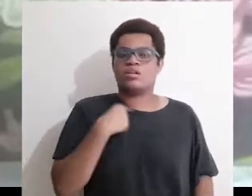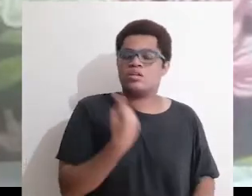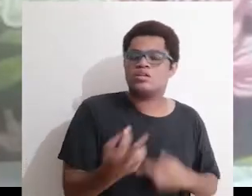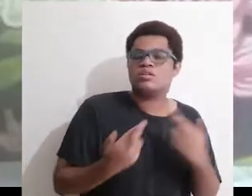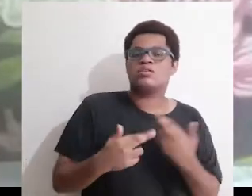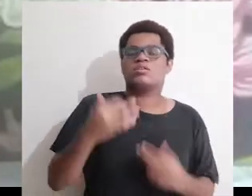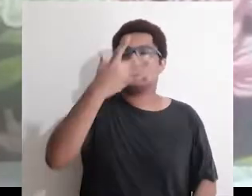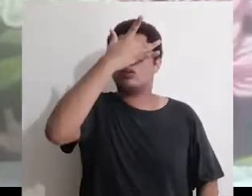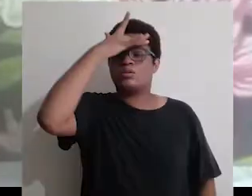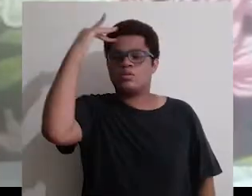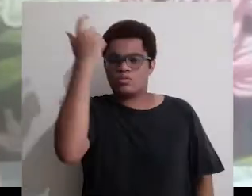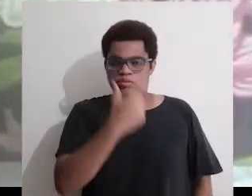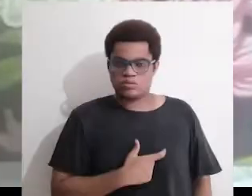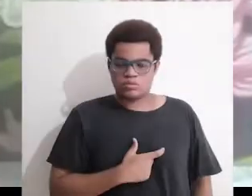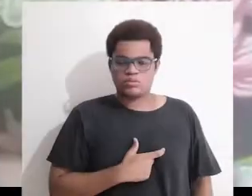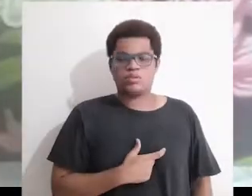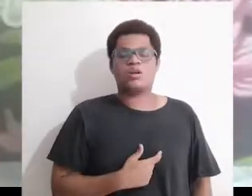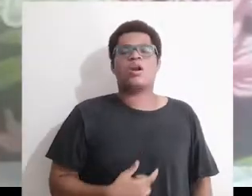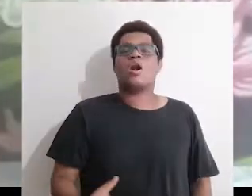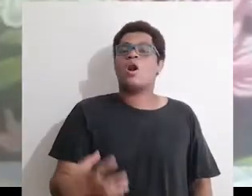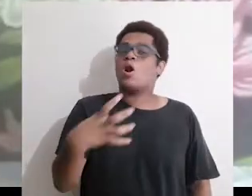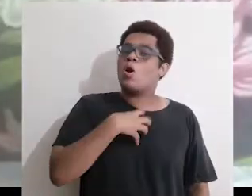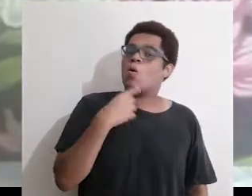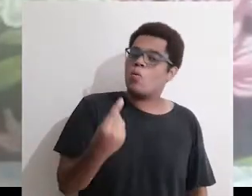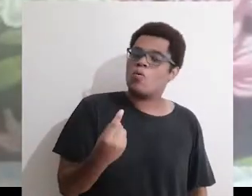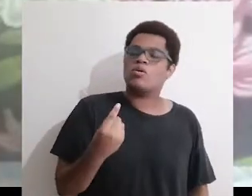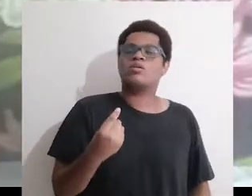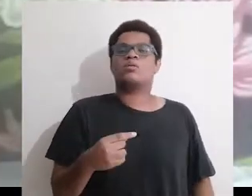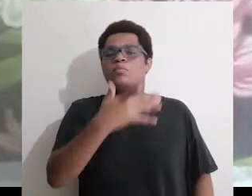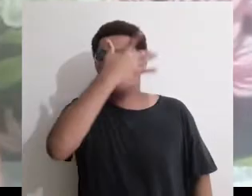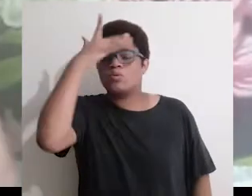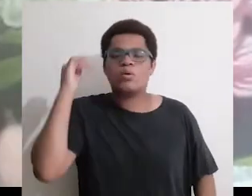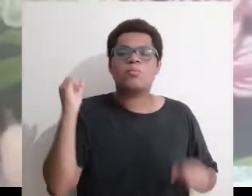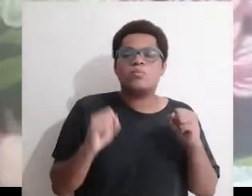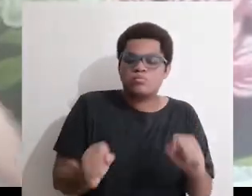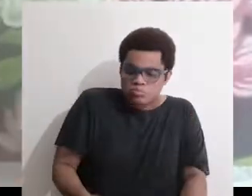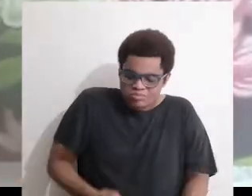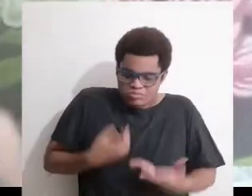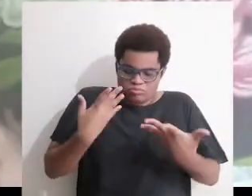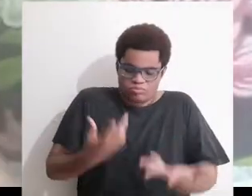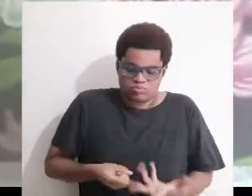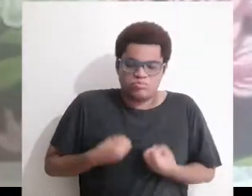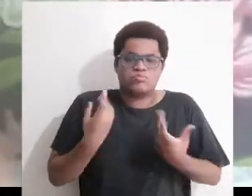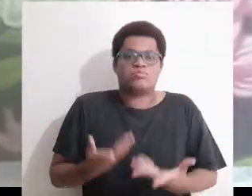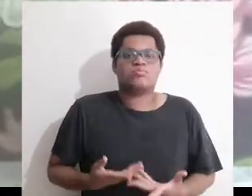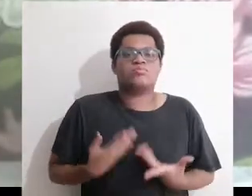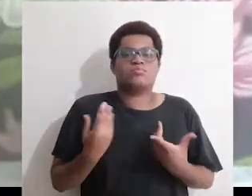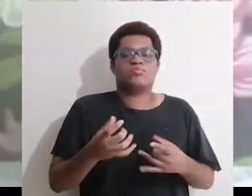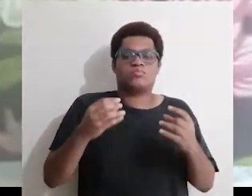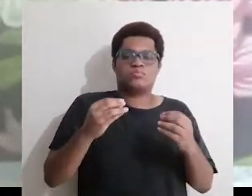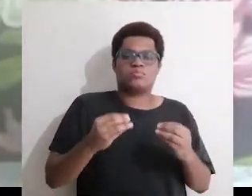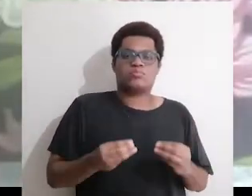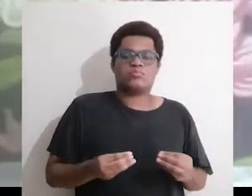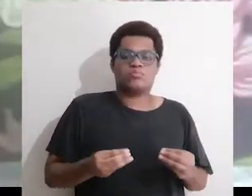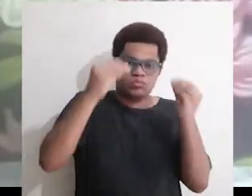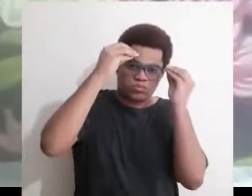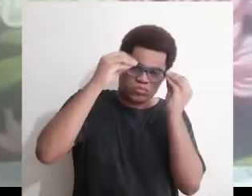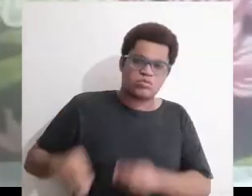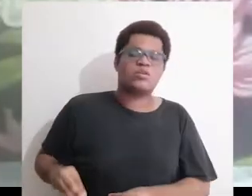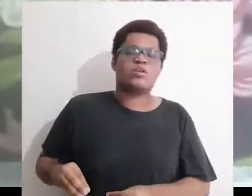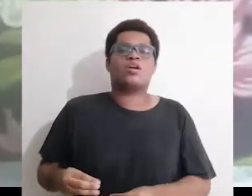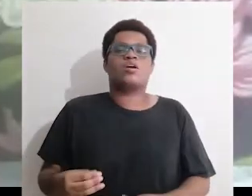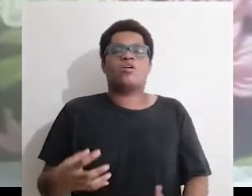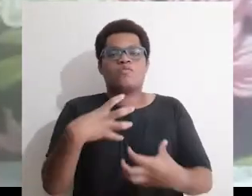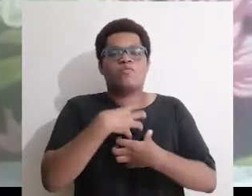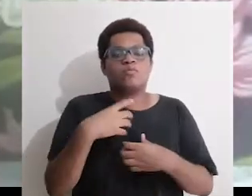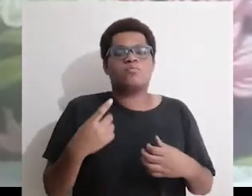é uma forma das pessoas poderem expressar e lançarem mão da sua forma antirracista de